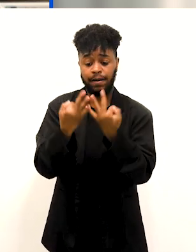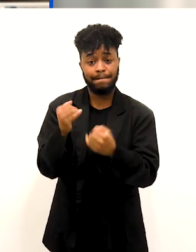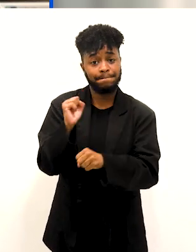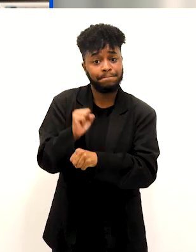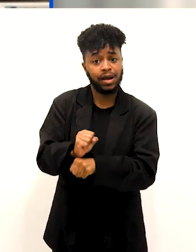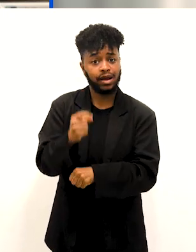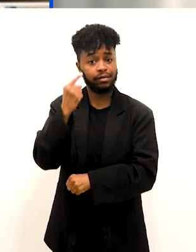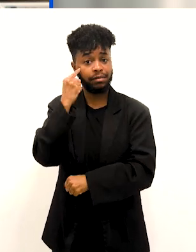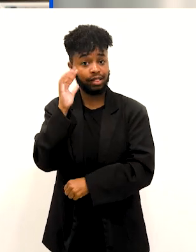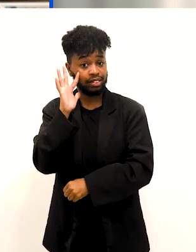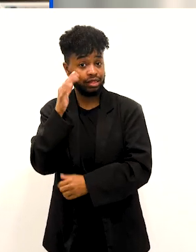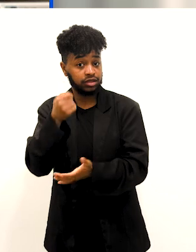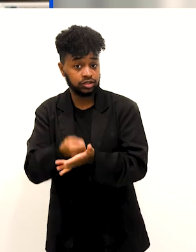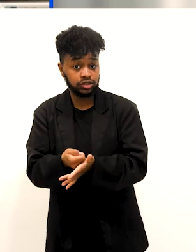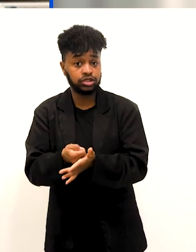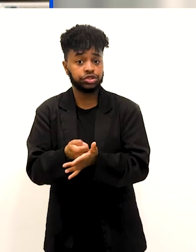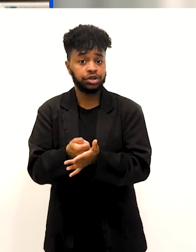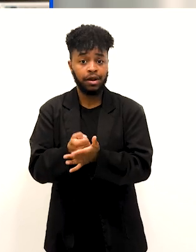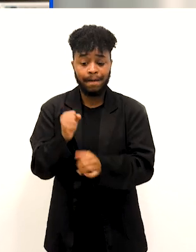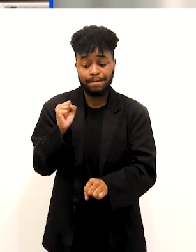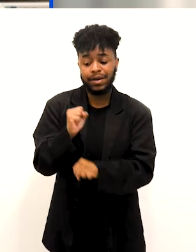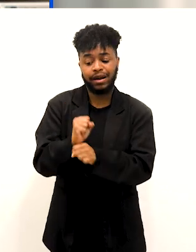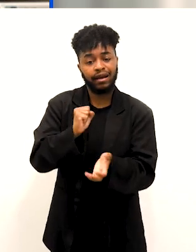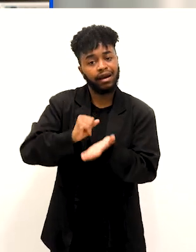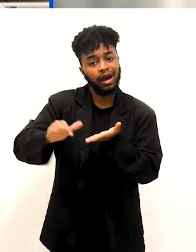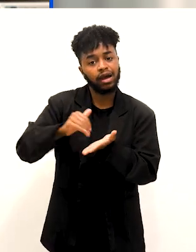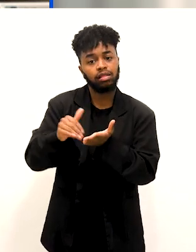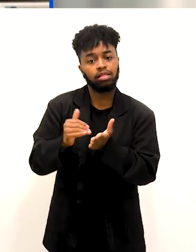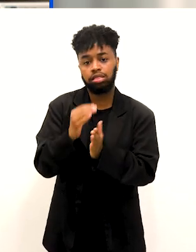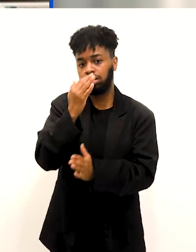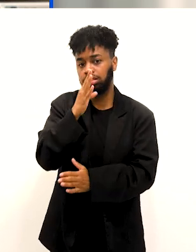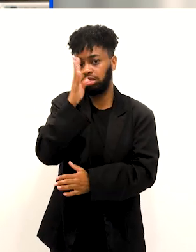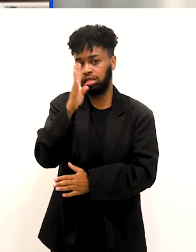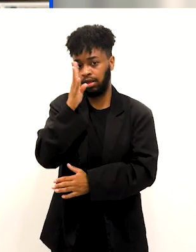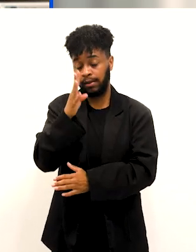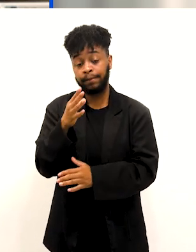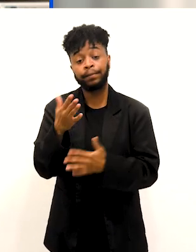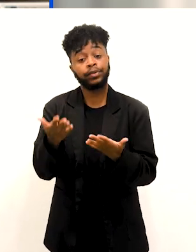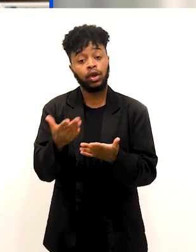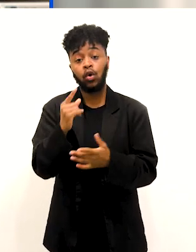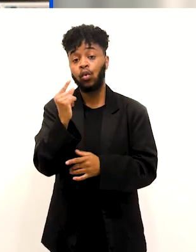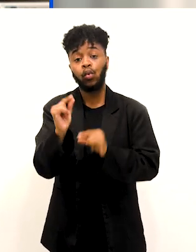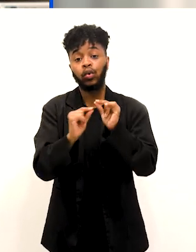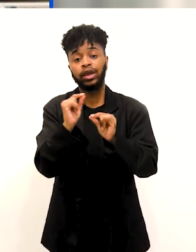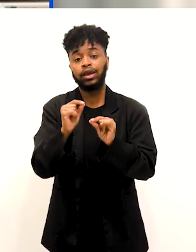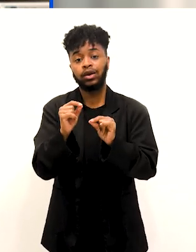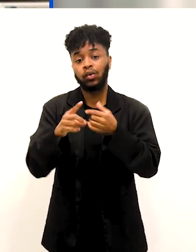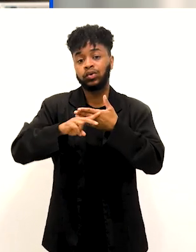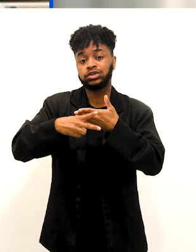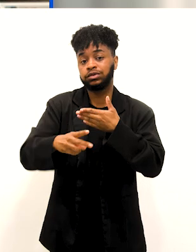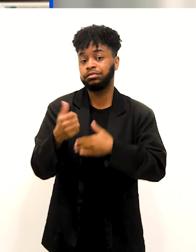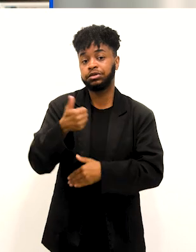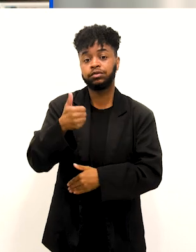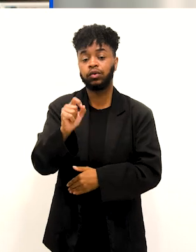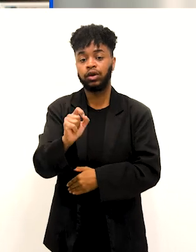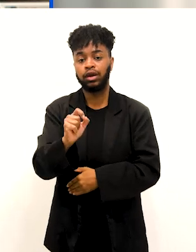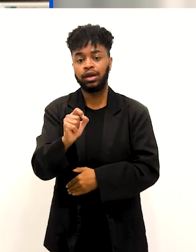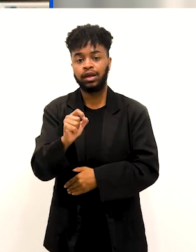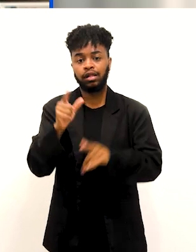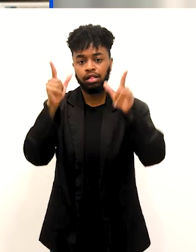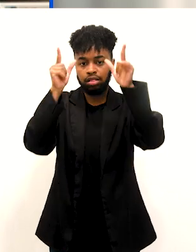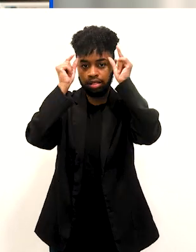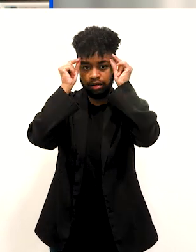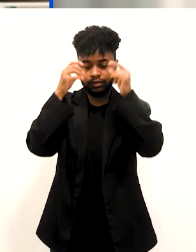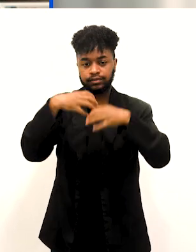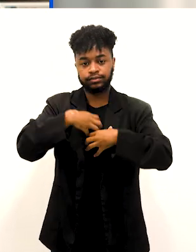pensa e decide enxugar radicalmente os gastos no primeiro momento, a primeira consequência é um alívio, é uma sensação